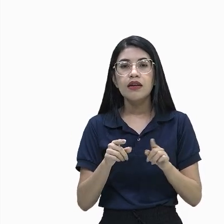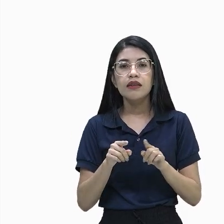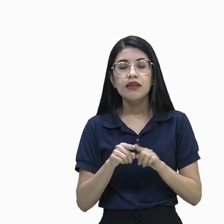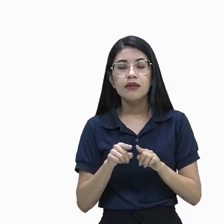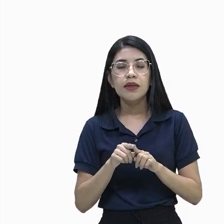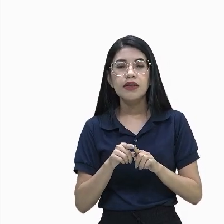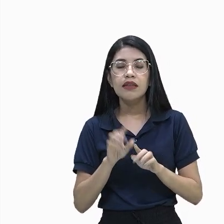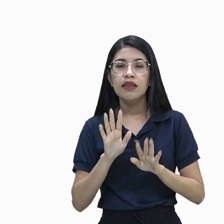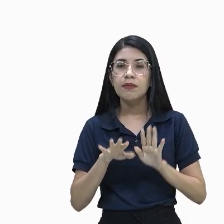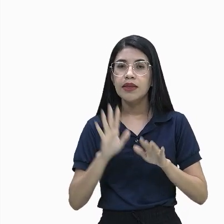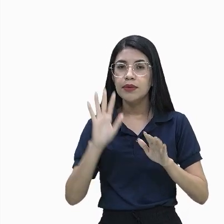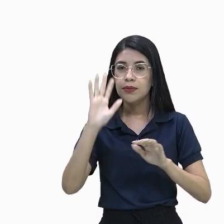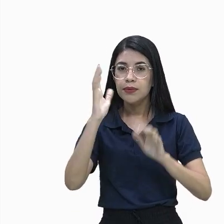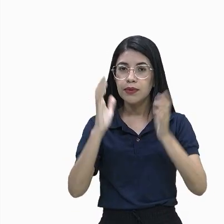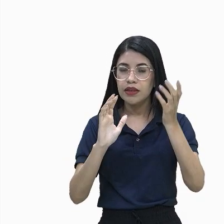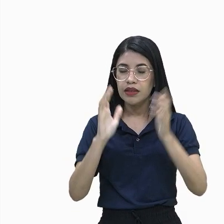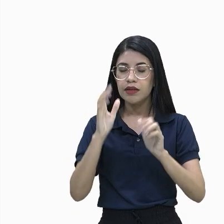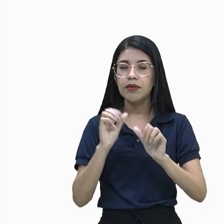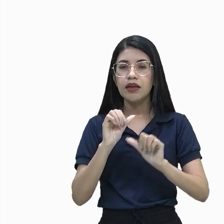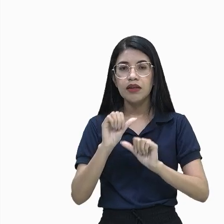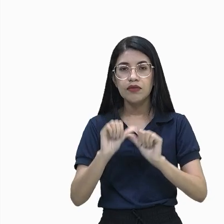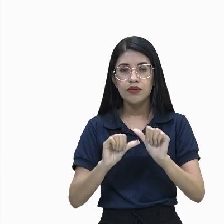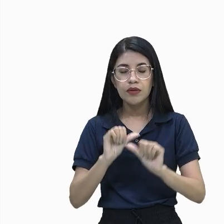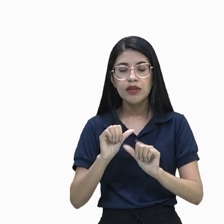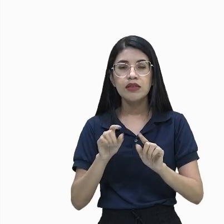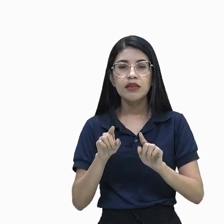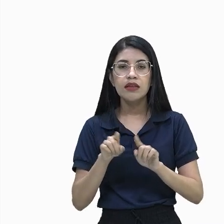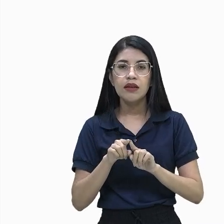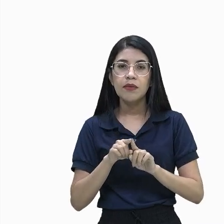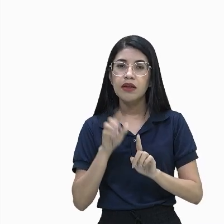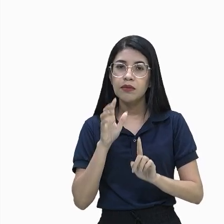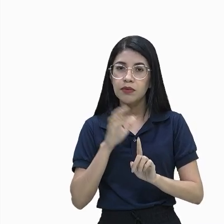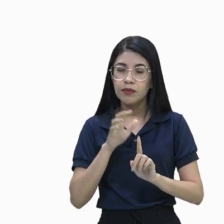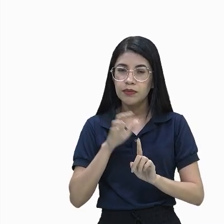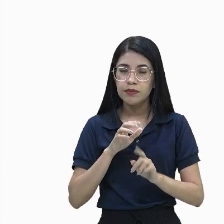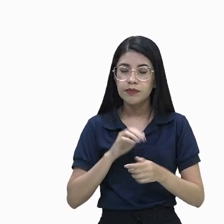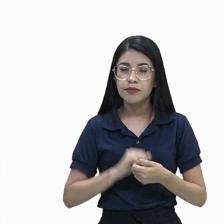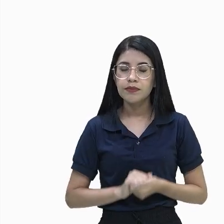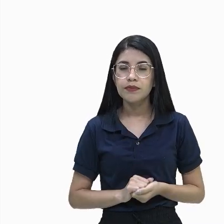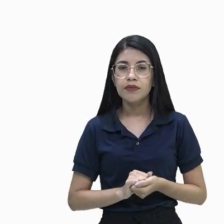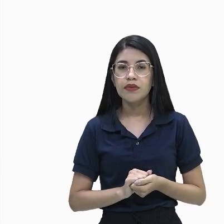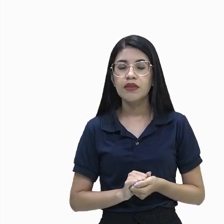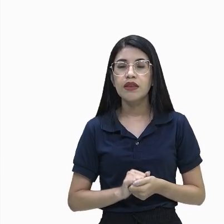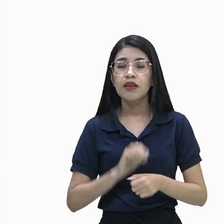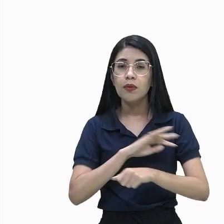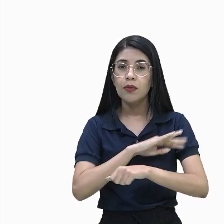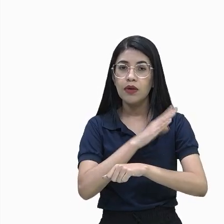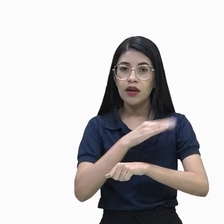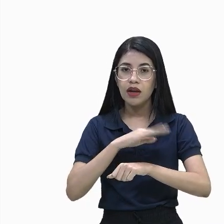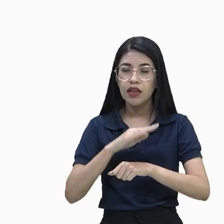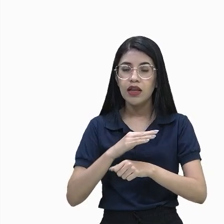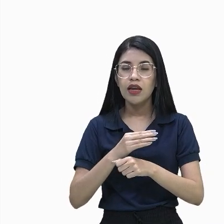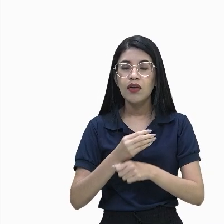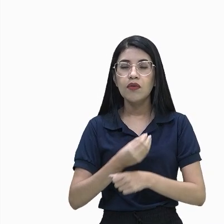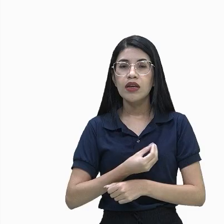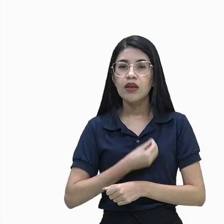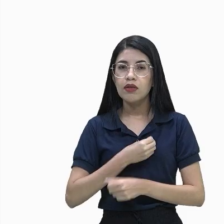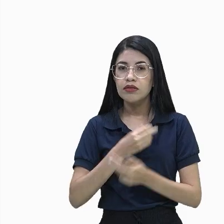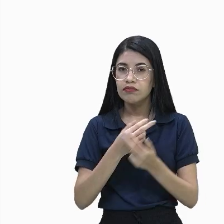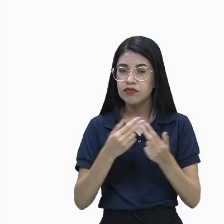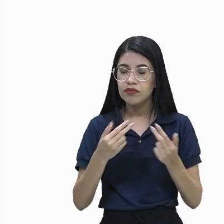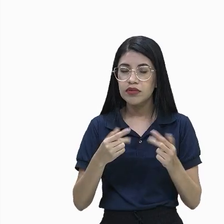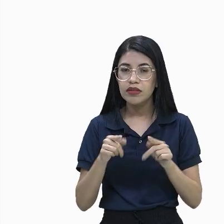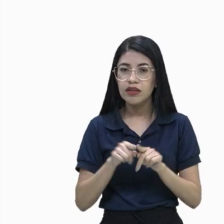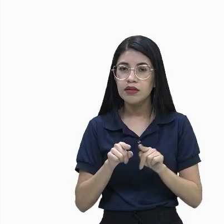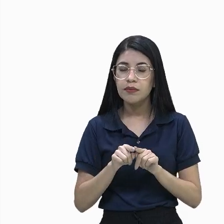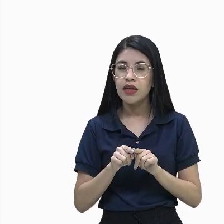de climas, é influenciado por conta do relevo, os organismos e também essa